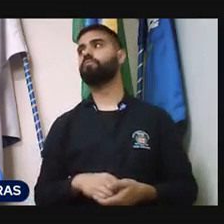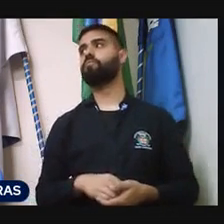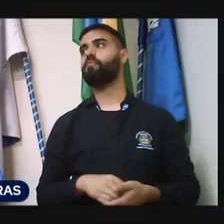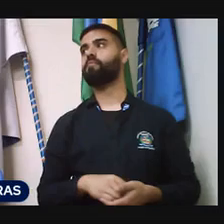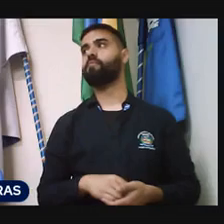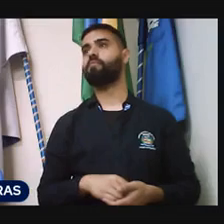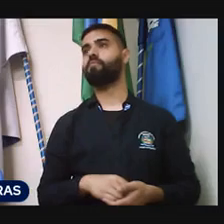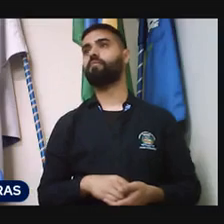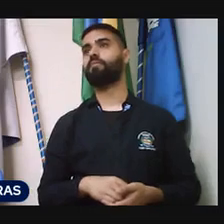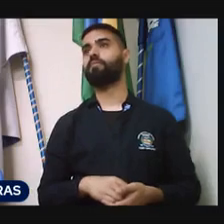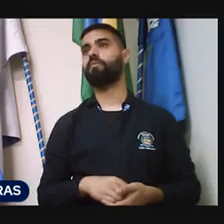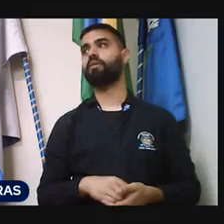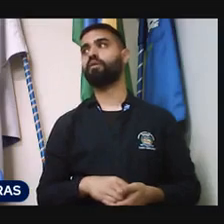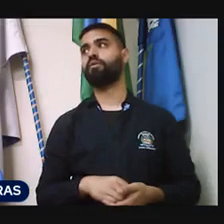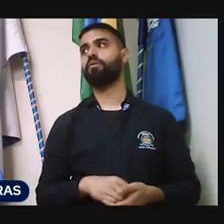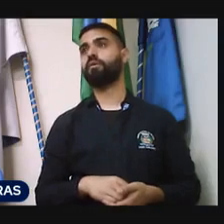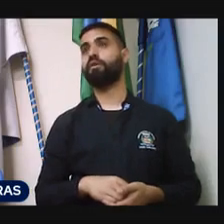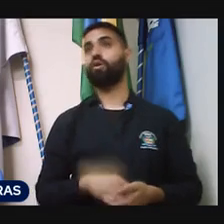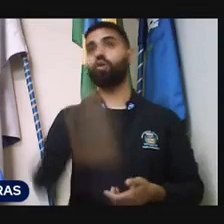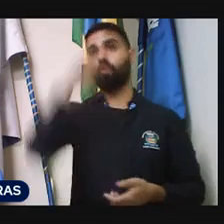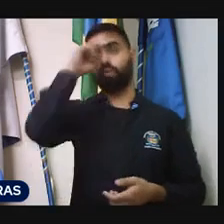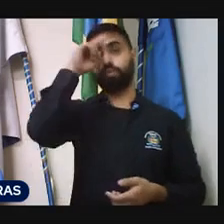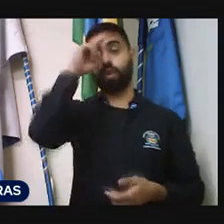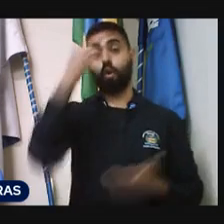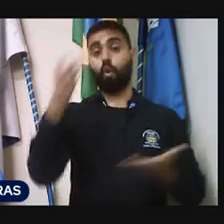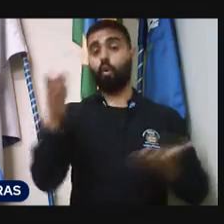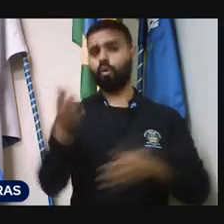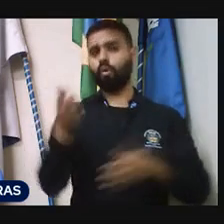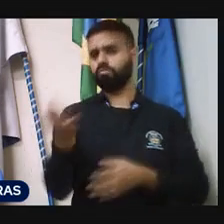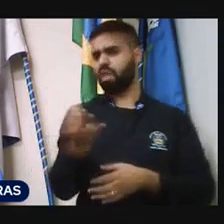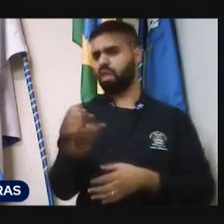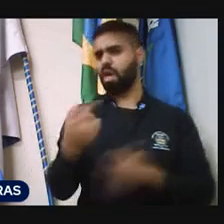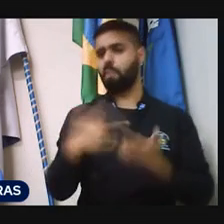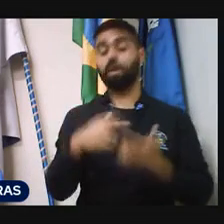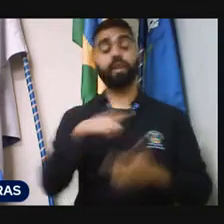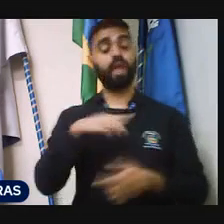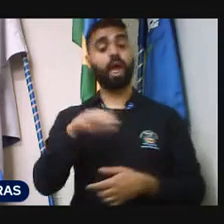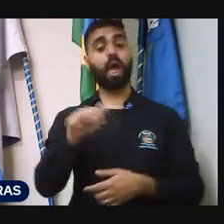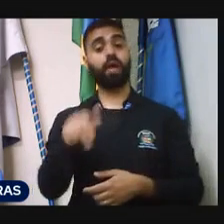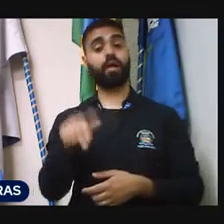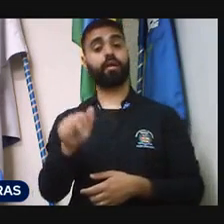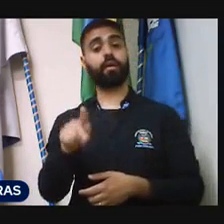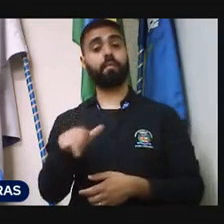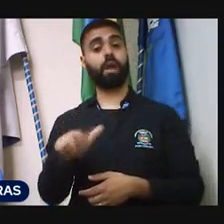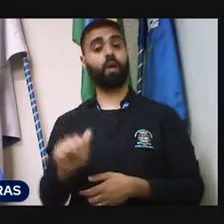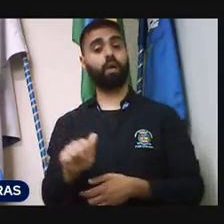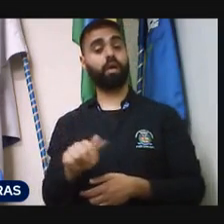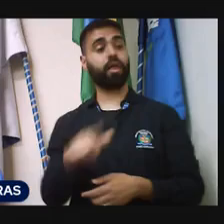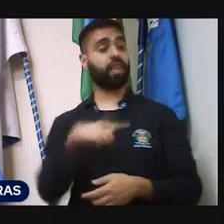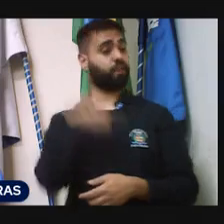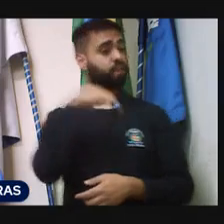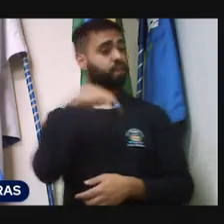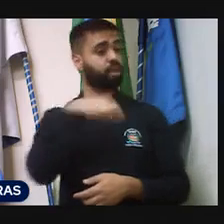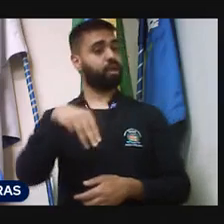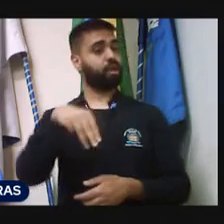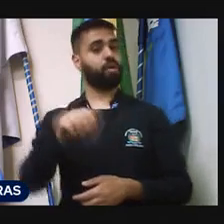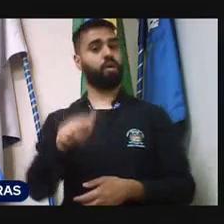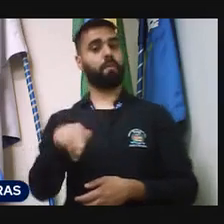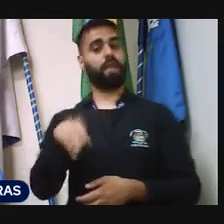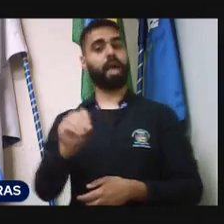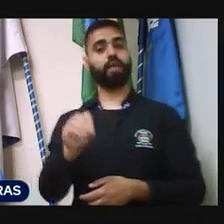hospital hospital tá daquele jeito que você lá na Paula porque tem um Magno lá bagno e